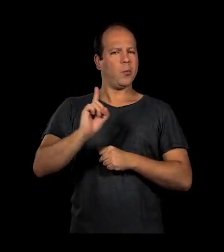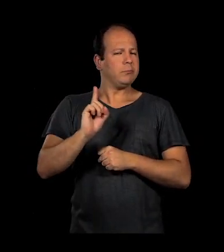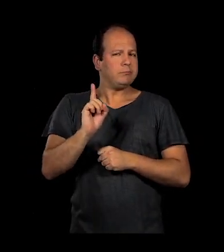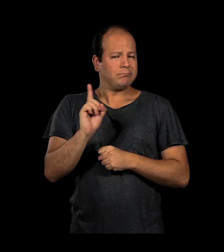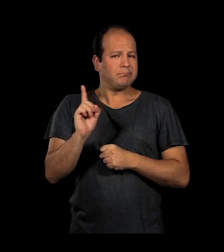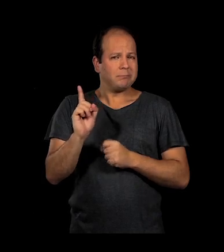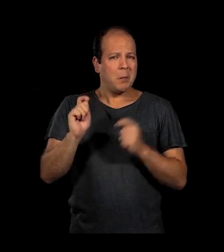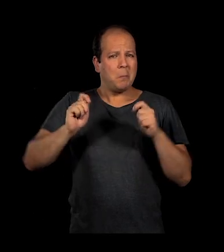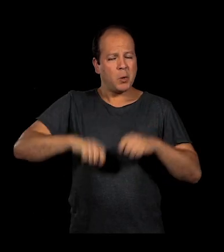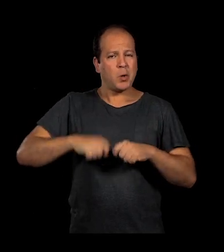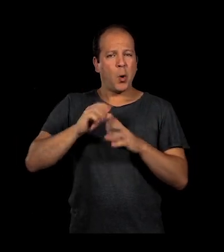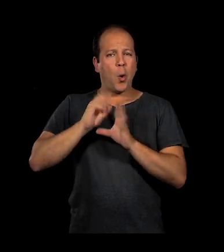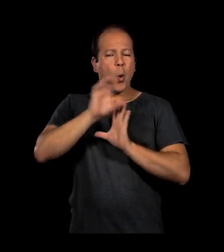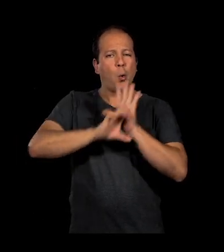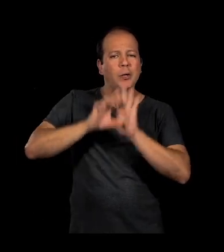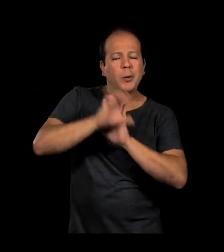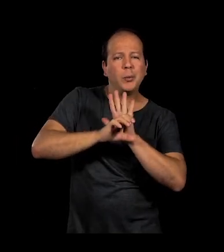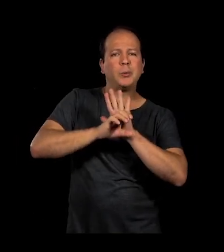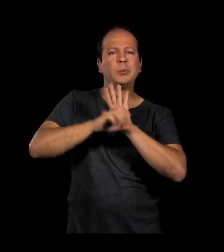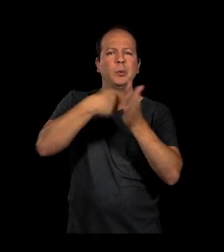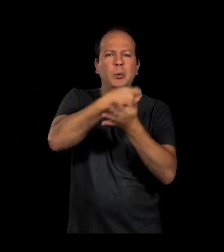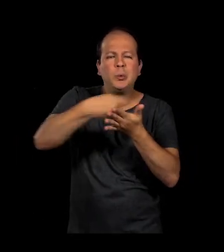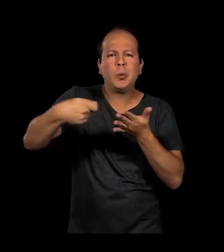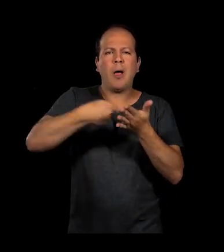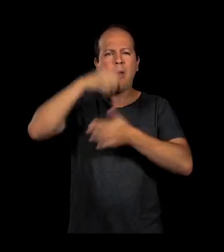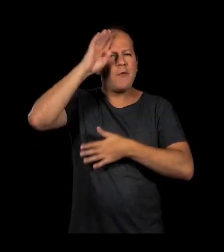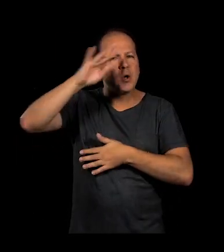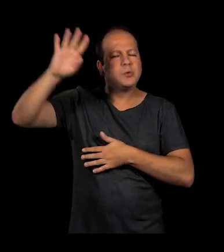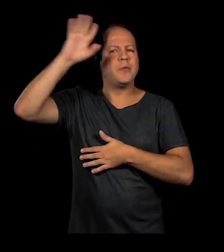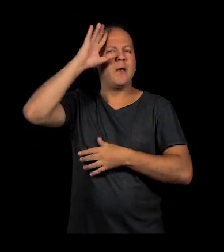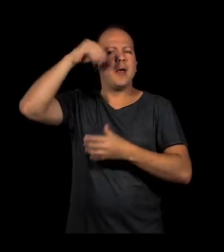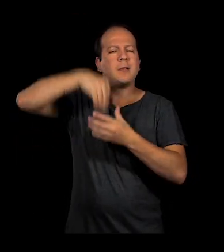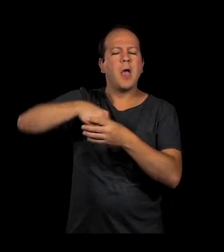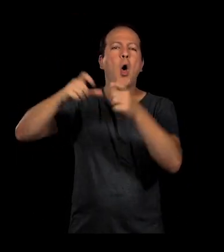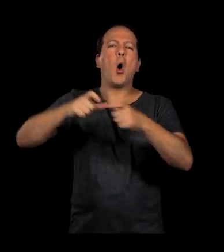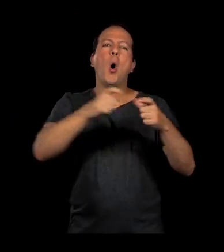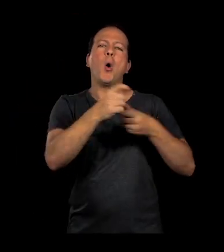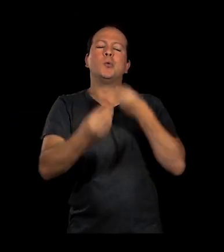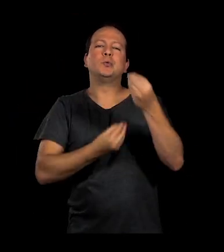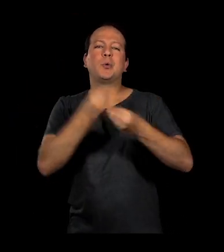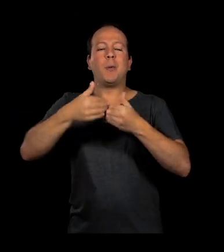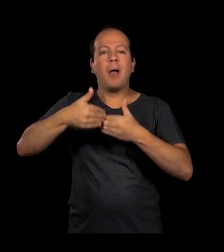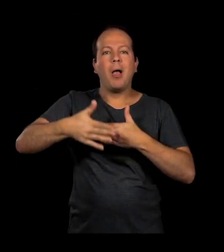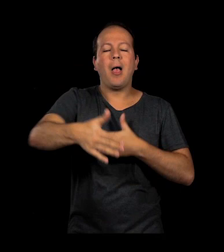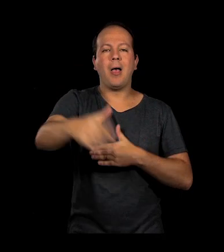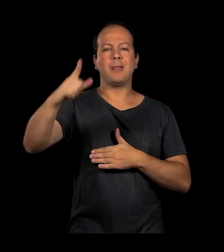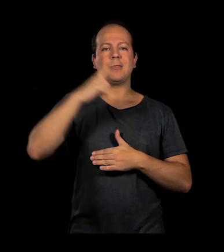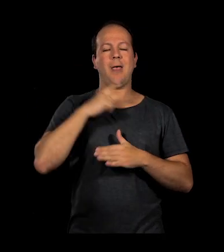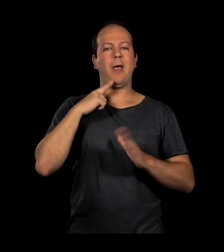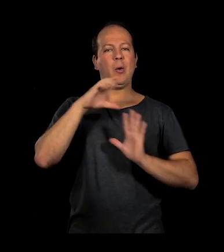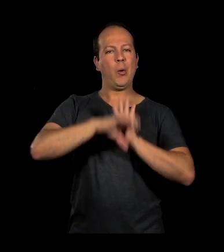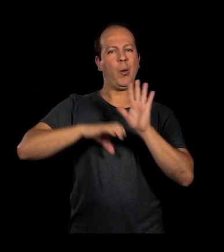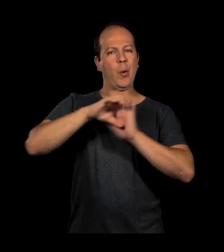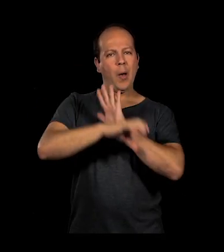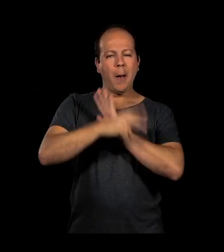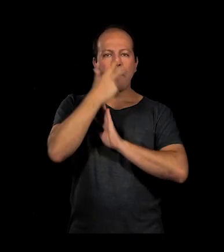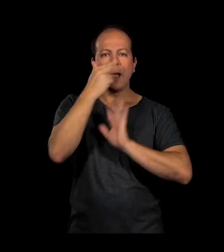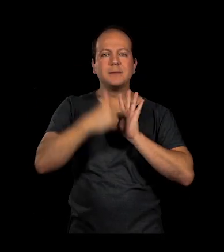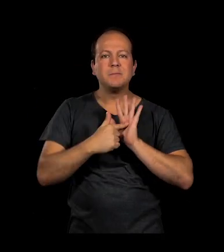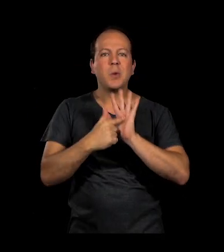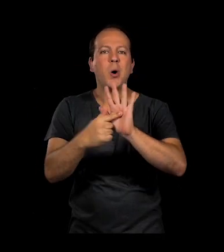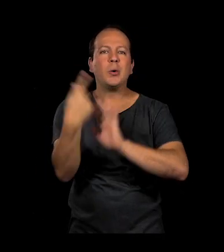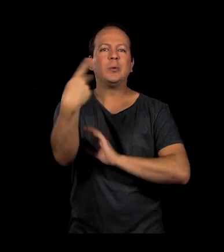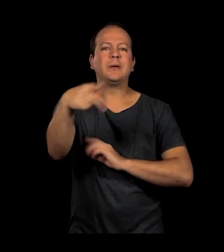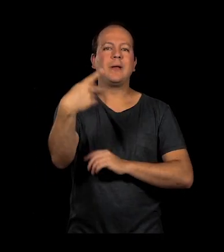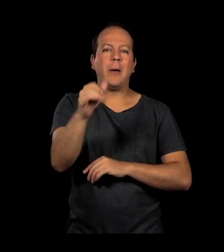mais difícil ao conteúdo rohter de filosofia li um monte bebi sobretudo ao o negócio revela todo o